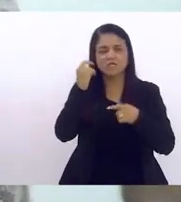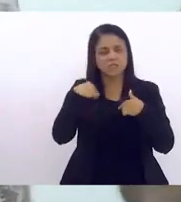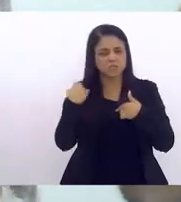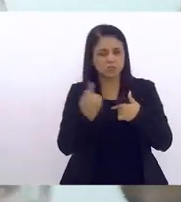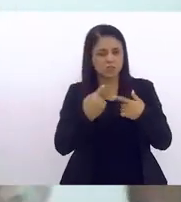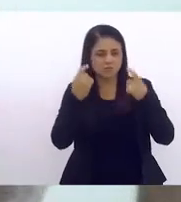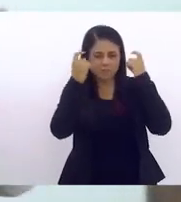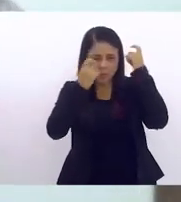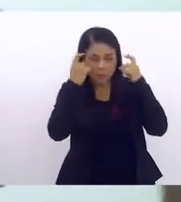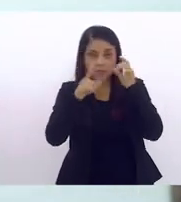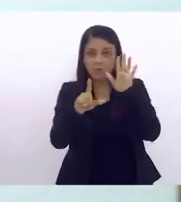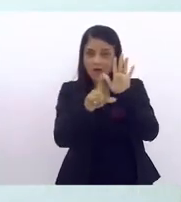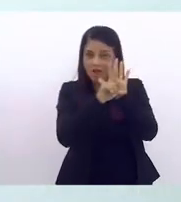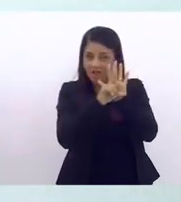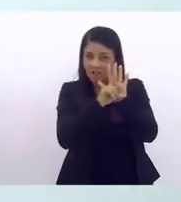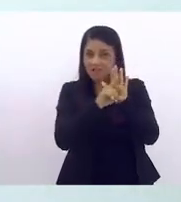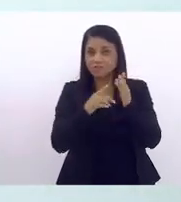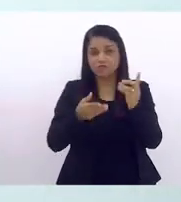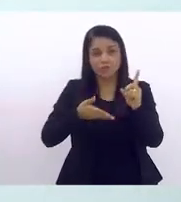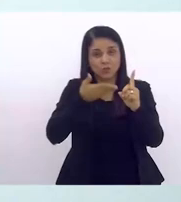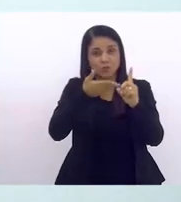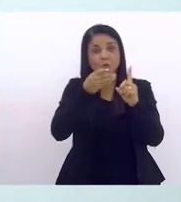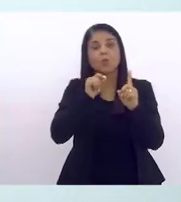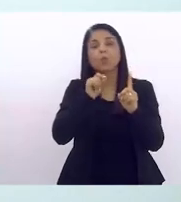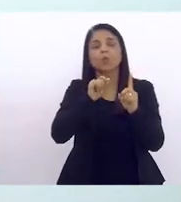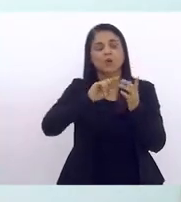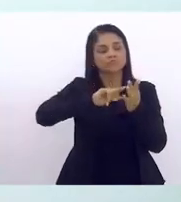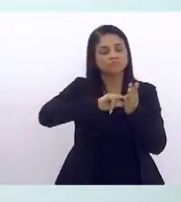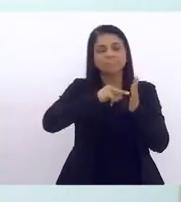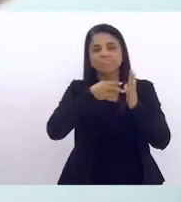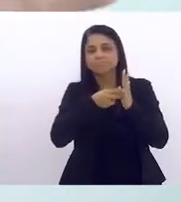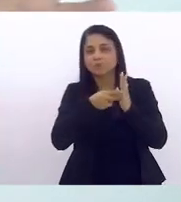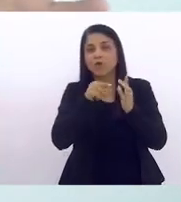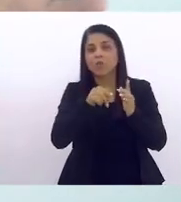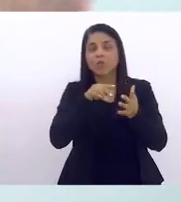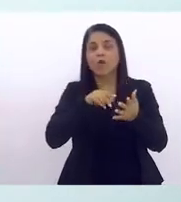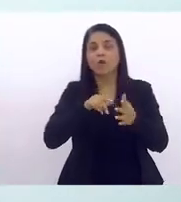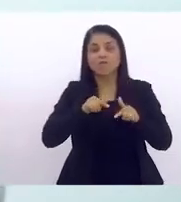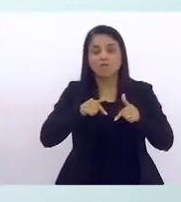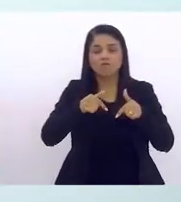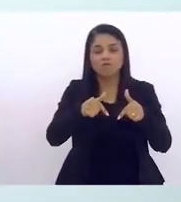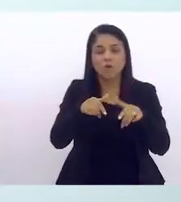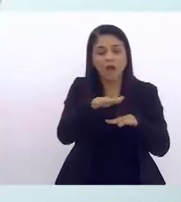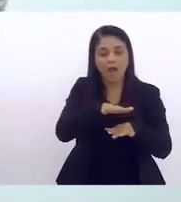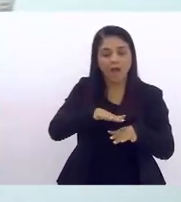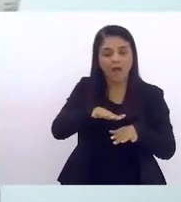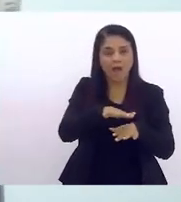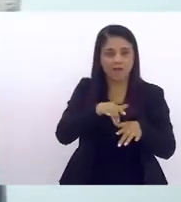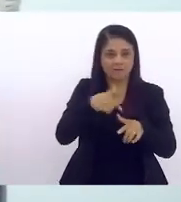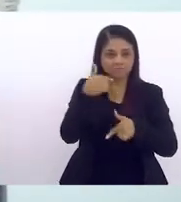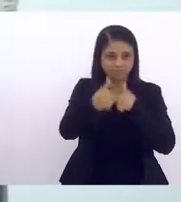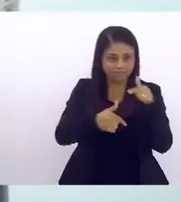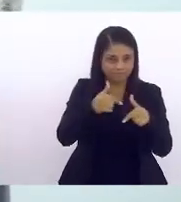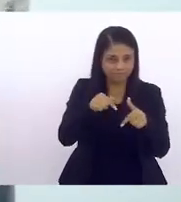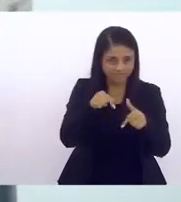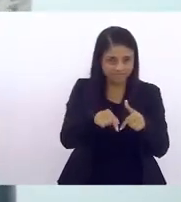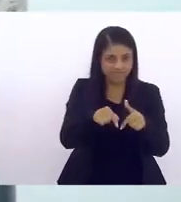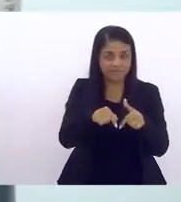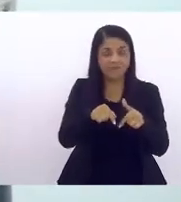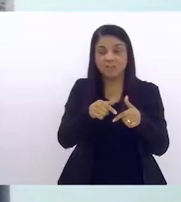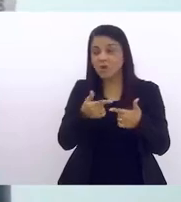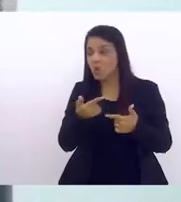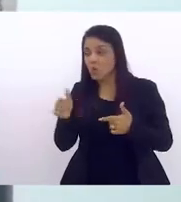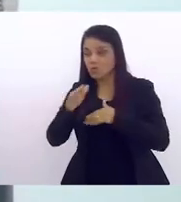na lei de doulas de definir exatamente qual era a função da doula, a área que ela atuava, a área que outros profissionais da saúde... Muita gente